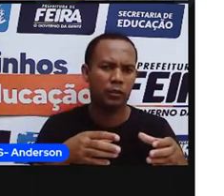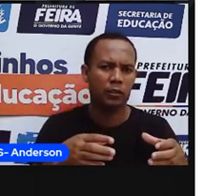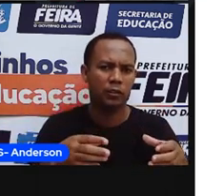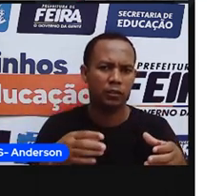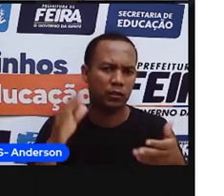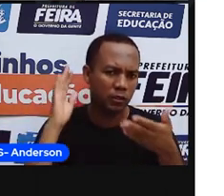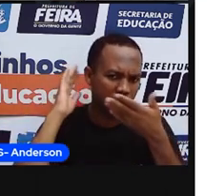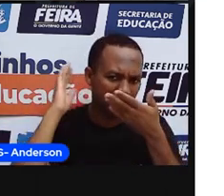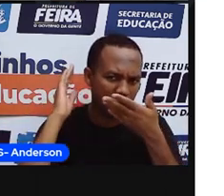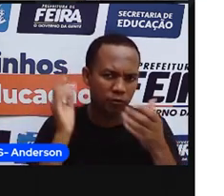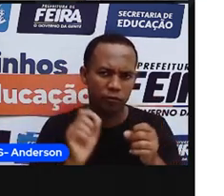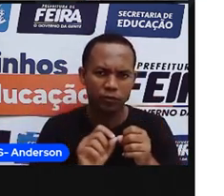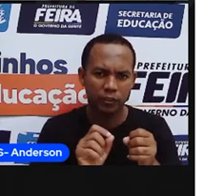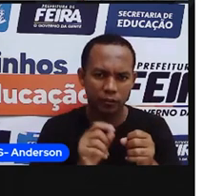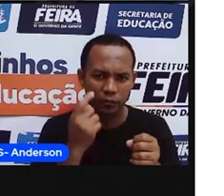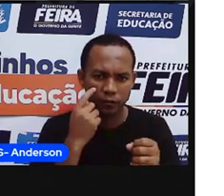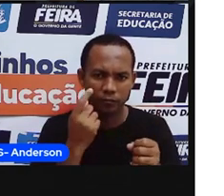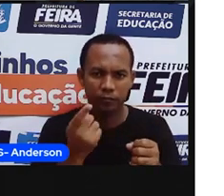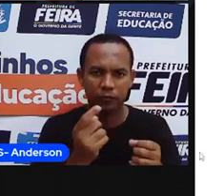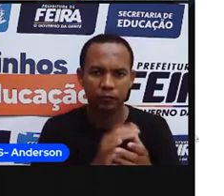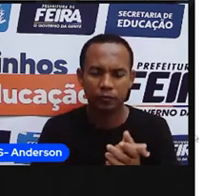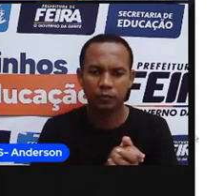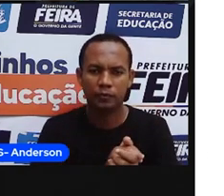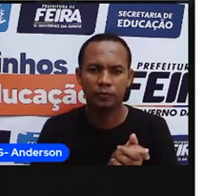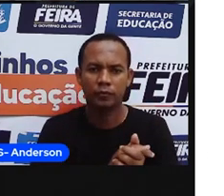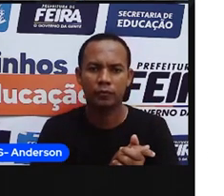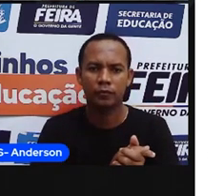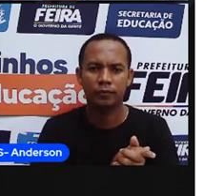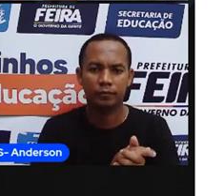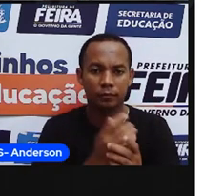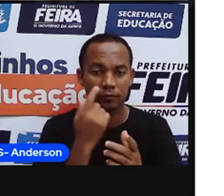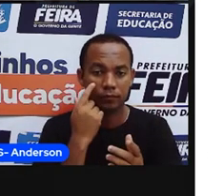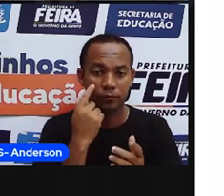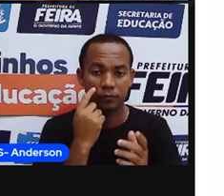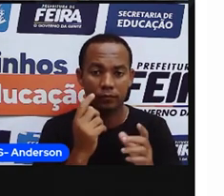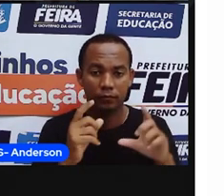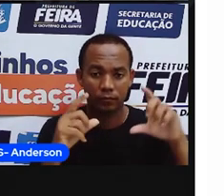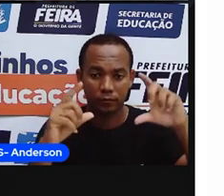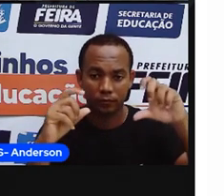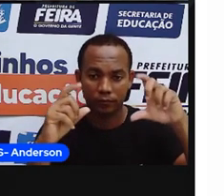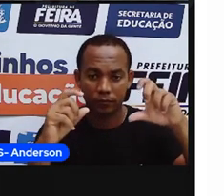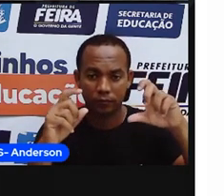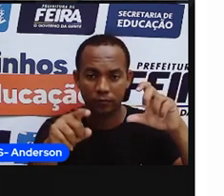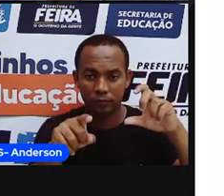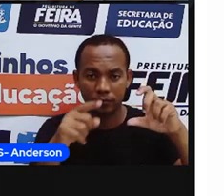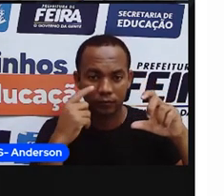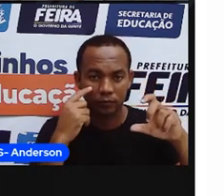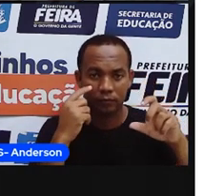Agora, esse aí já não é na palha de bananeira, né? Bom, inhame,